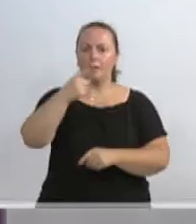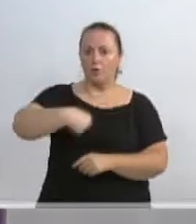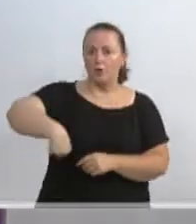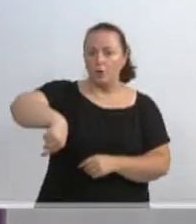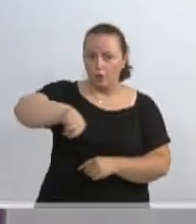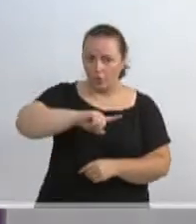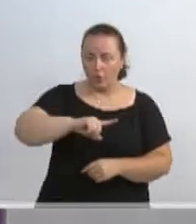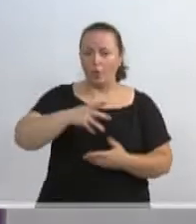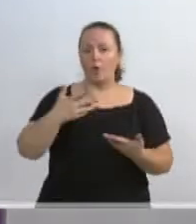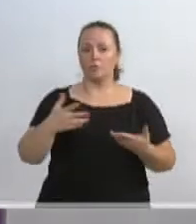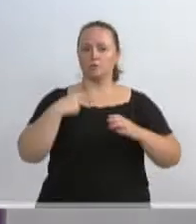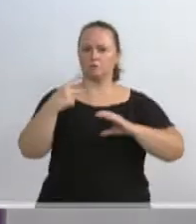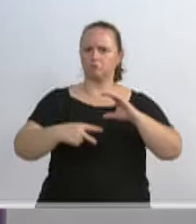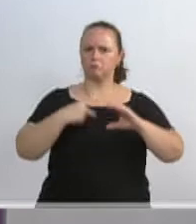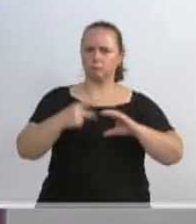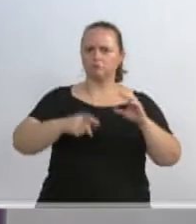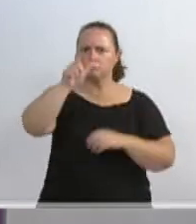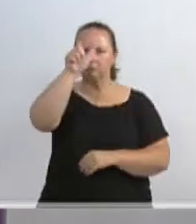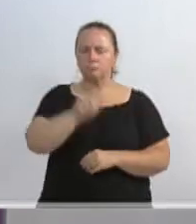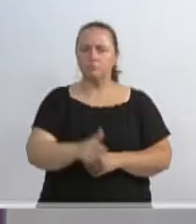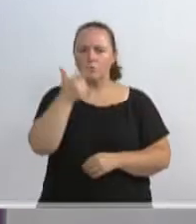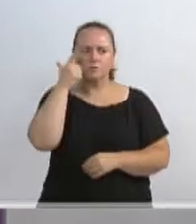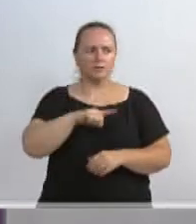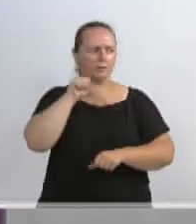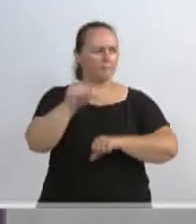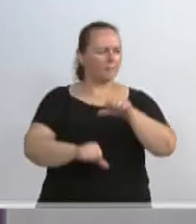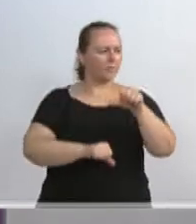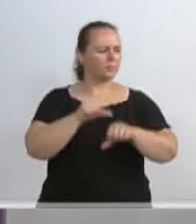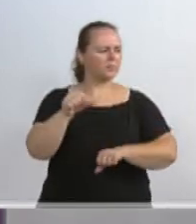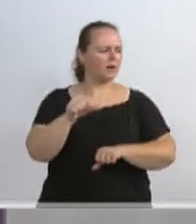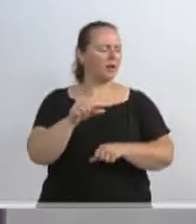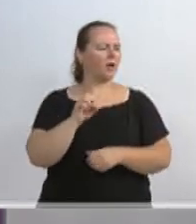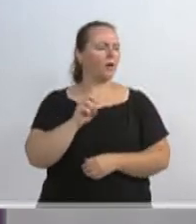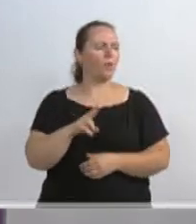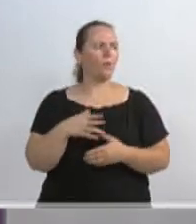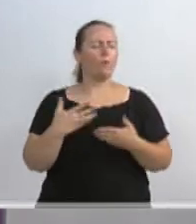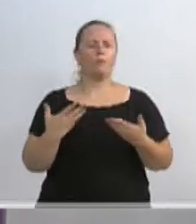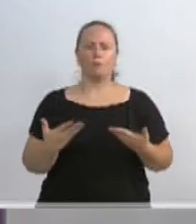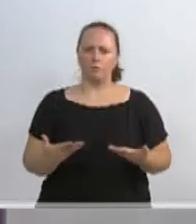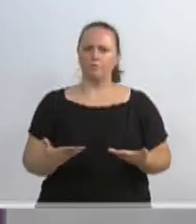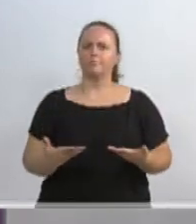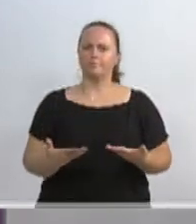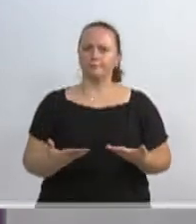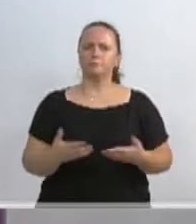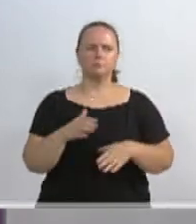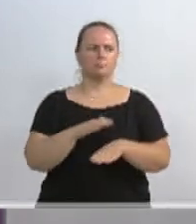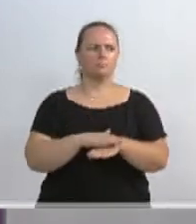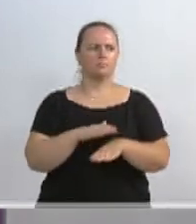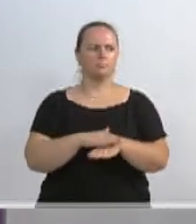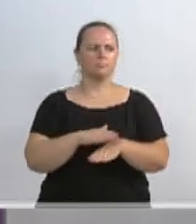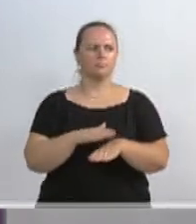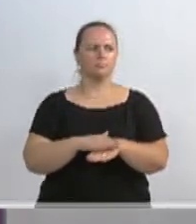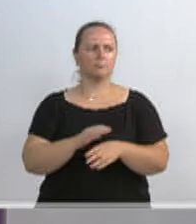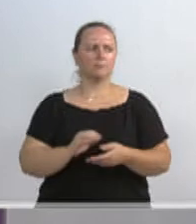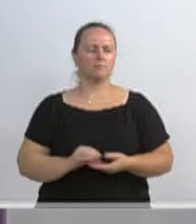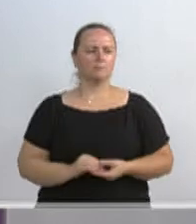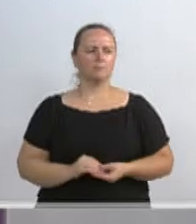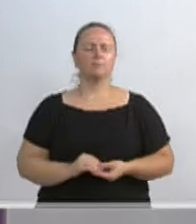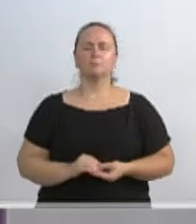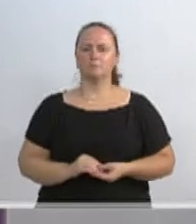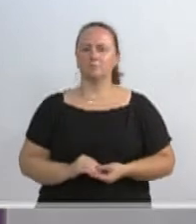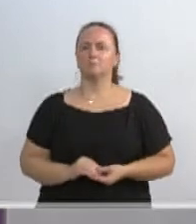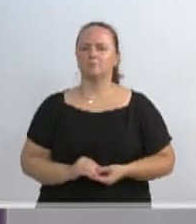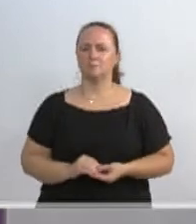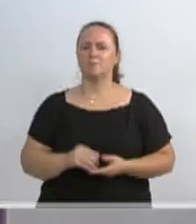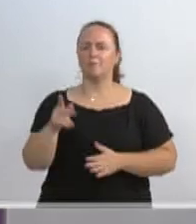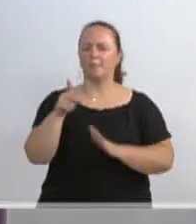poderemos modificar ou até mesmo podermos a atualizar o projeto sai daqui de